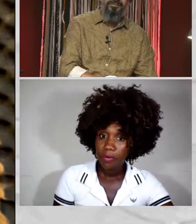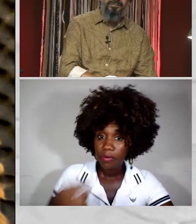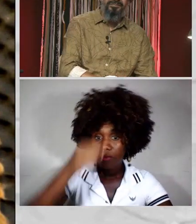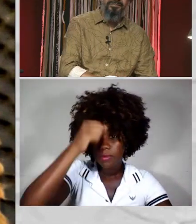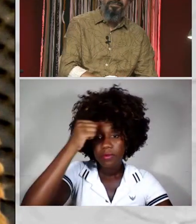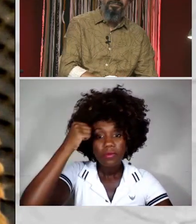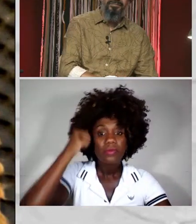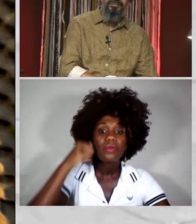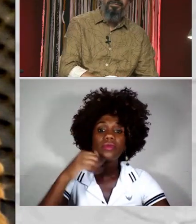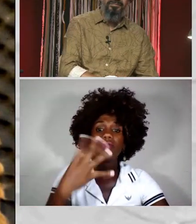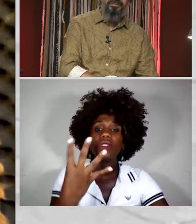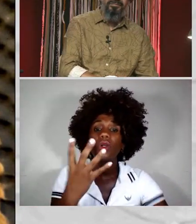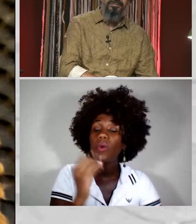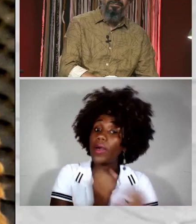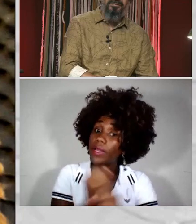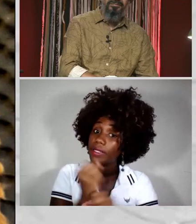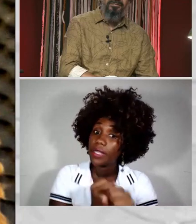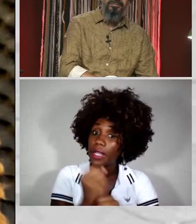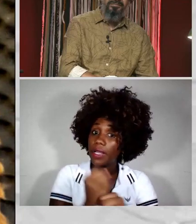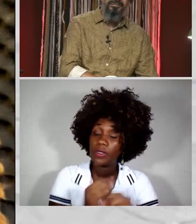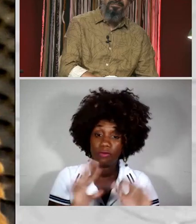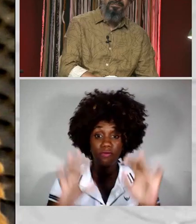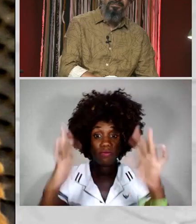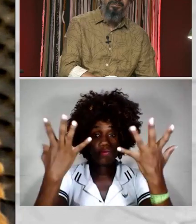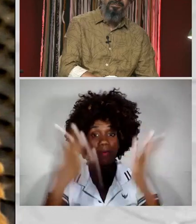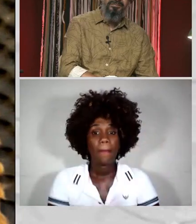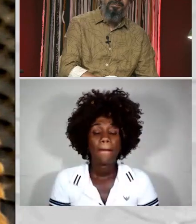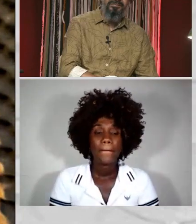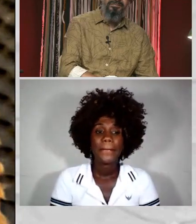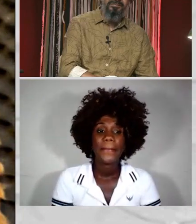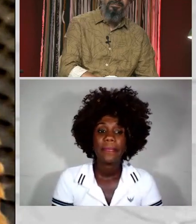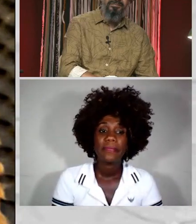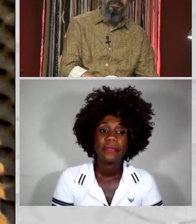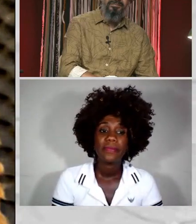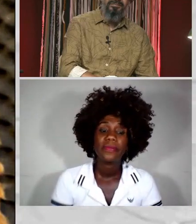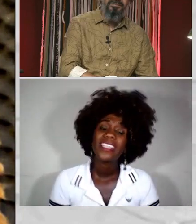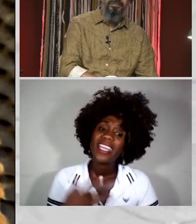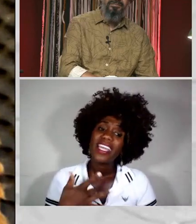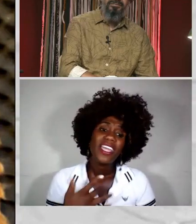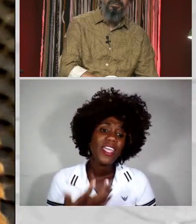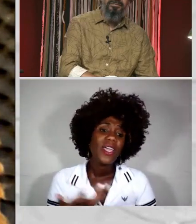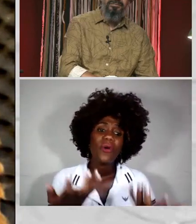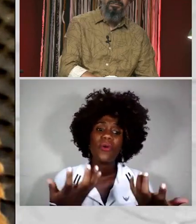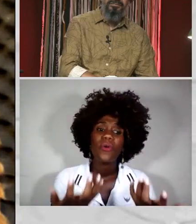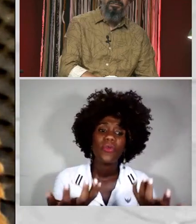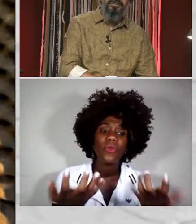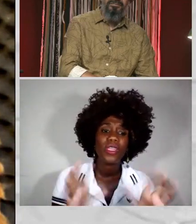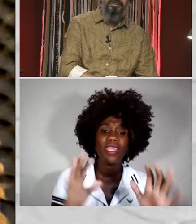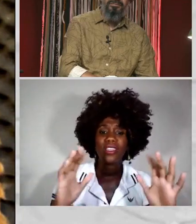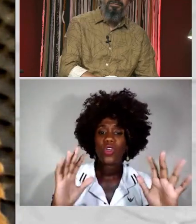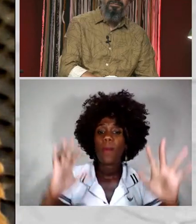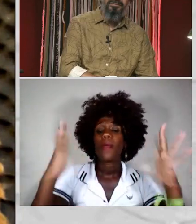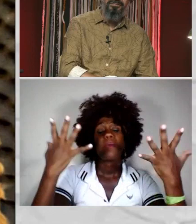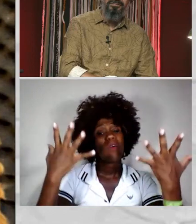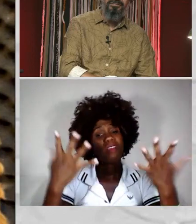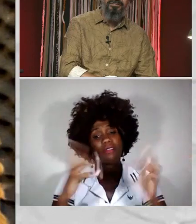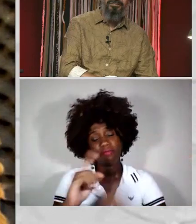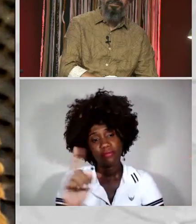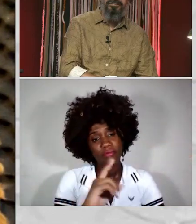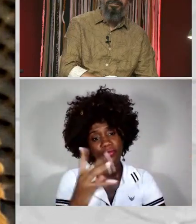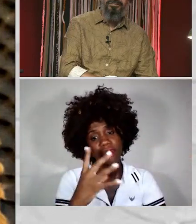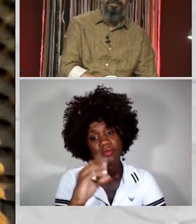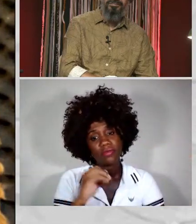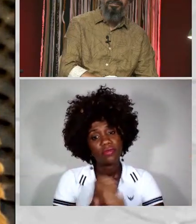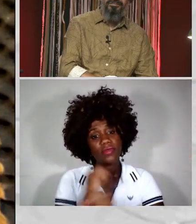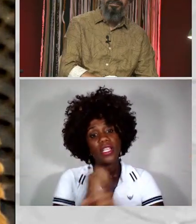nesses 40 anos como comemoração? Eu falei, na realidade, eu não gostaria de comemorar. Eu gostaria